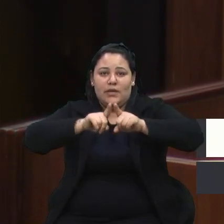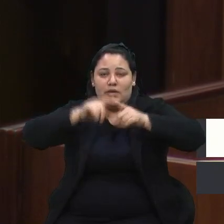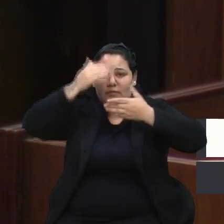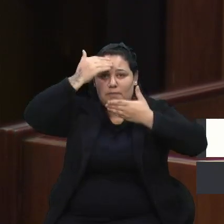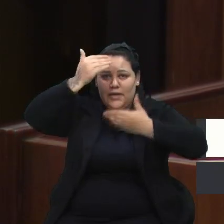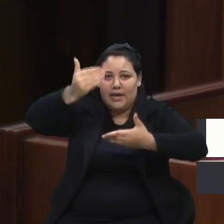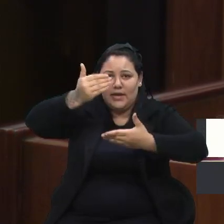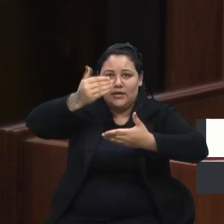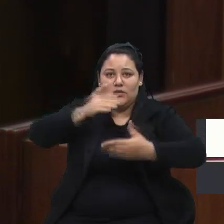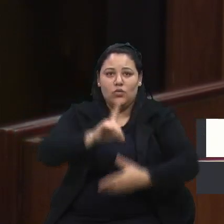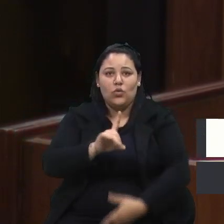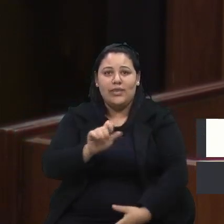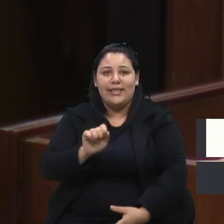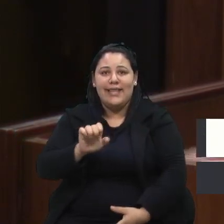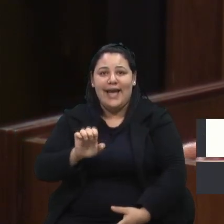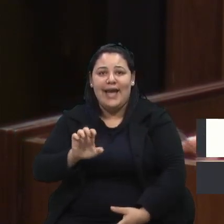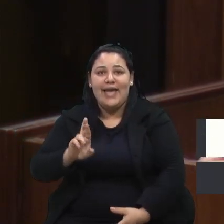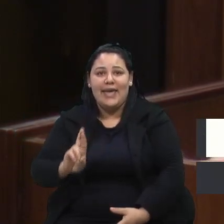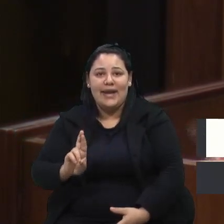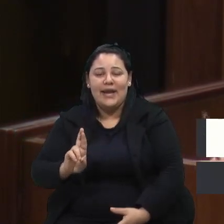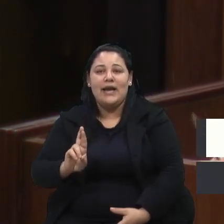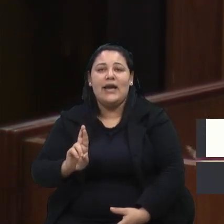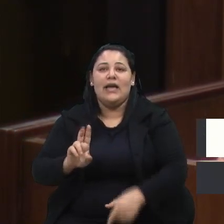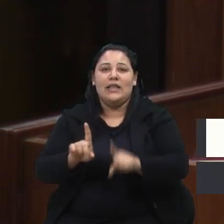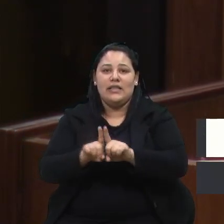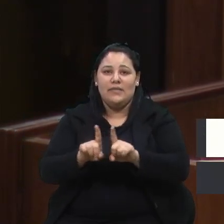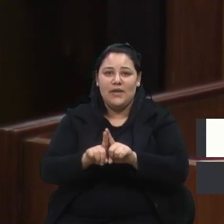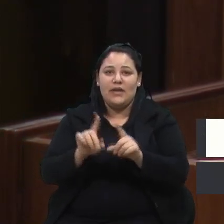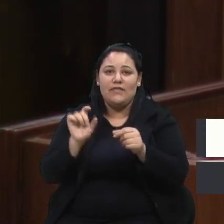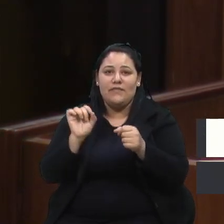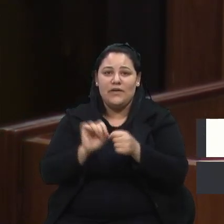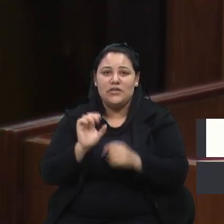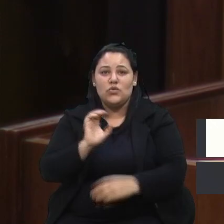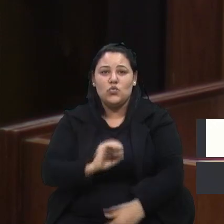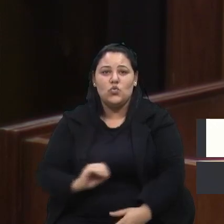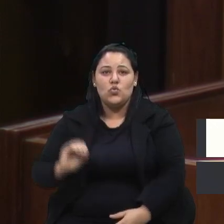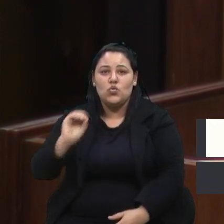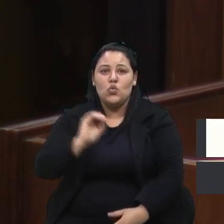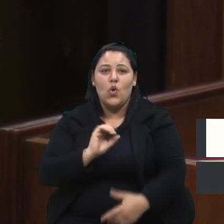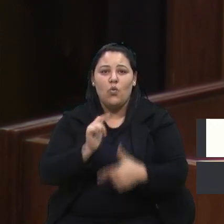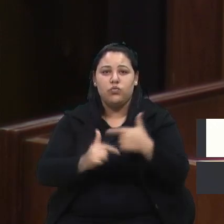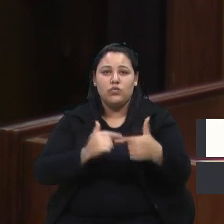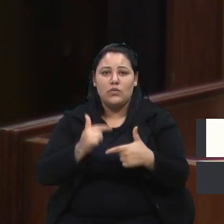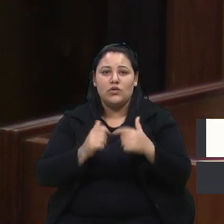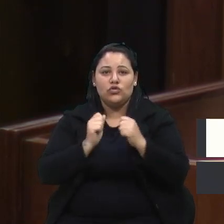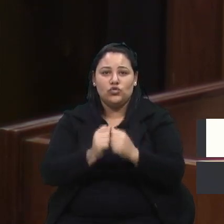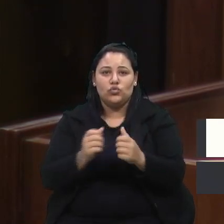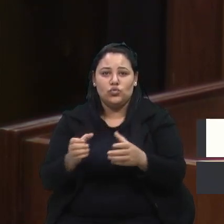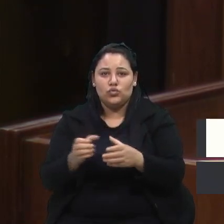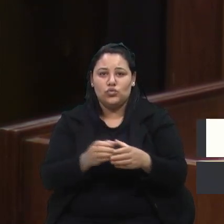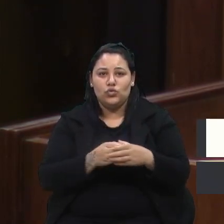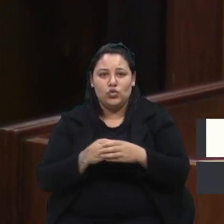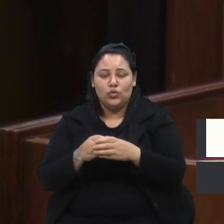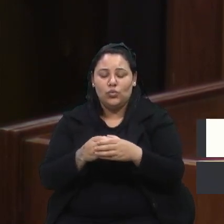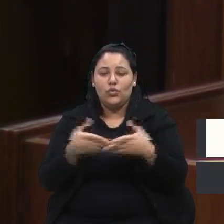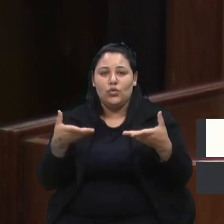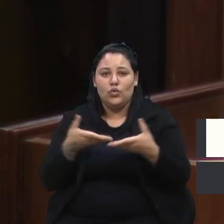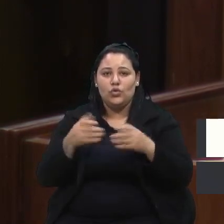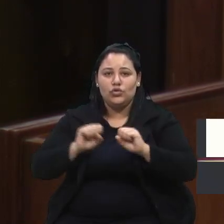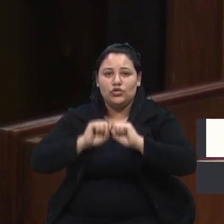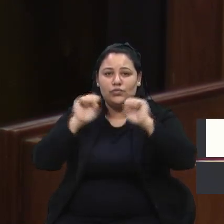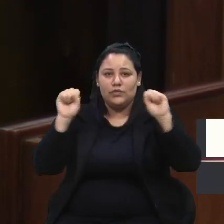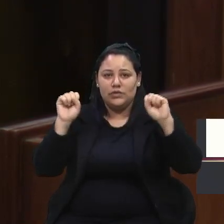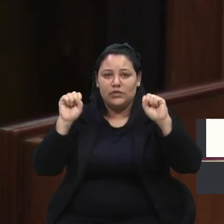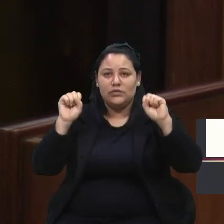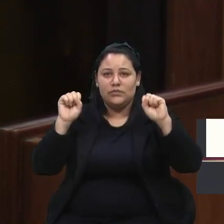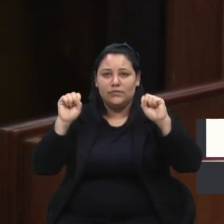o Daira, né? O Daira, que está também fazendo um ótimo trabalho, também está com uma equipe grande. Hoje pela manhã, saí daqui, fui